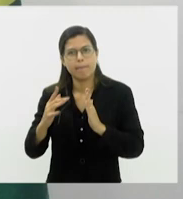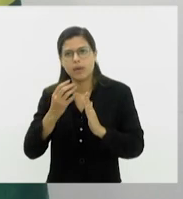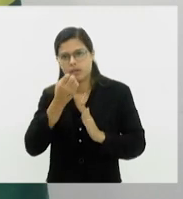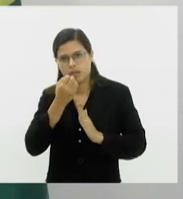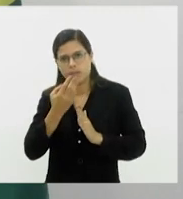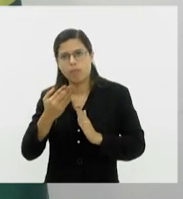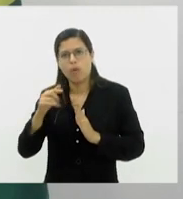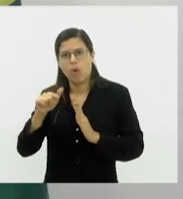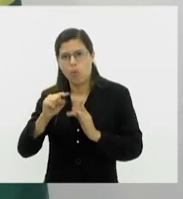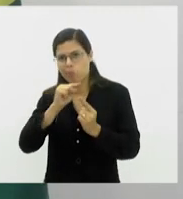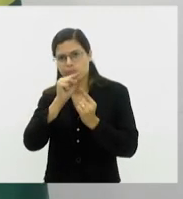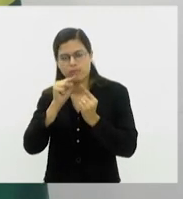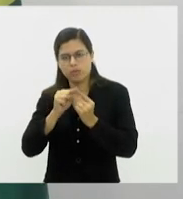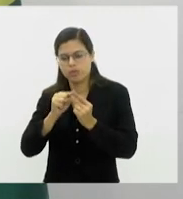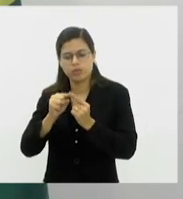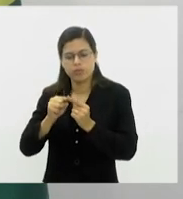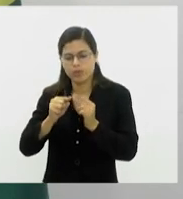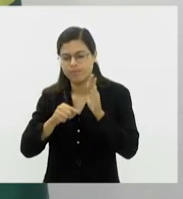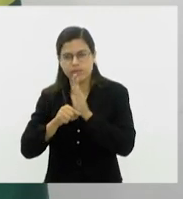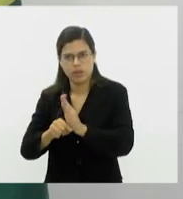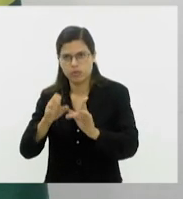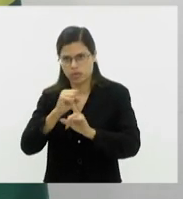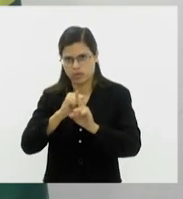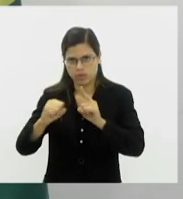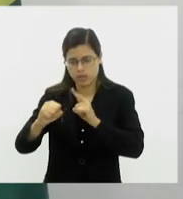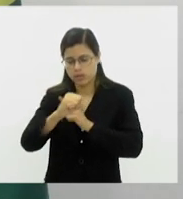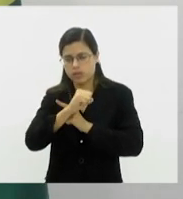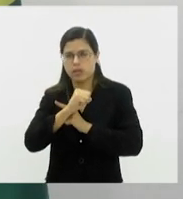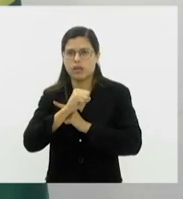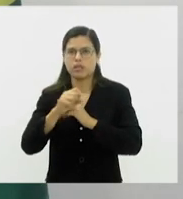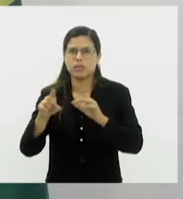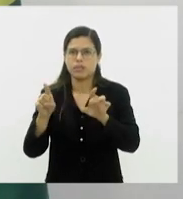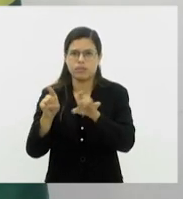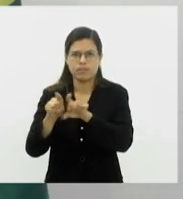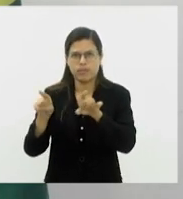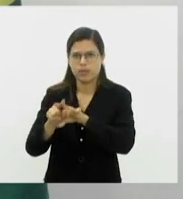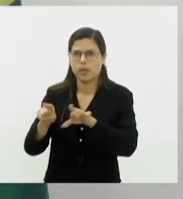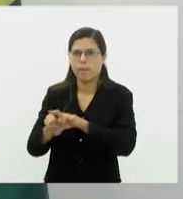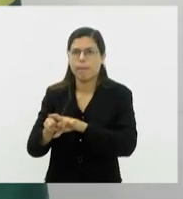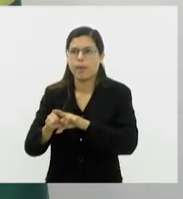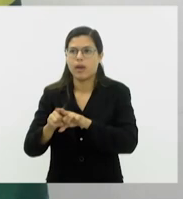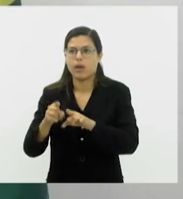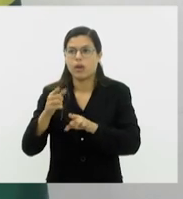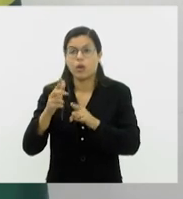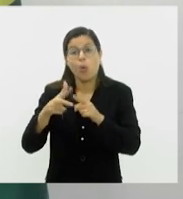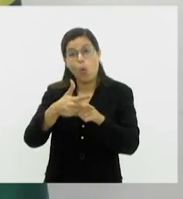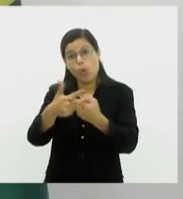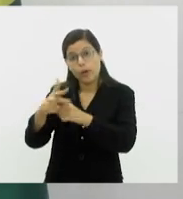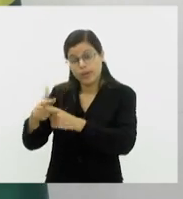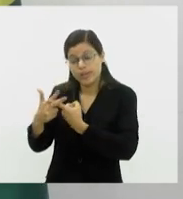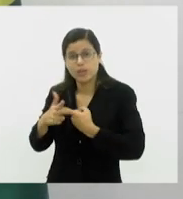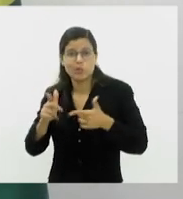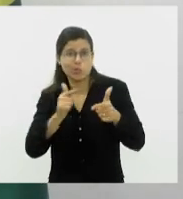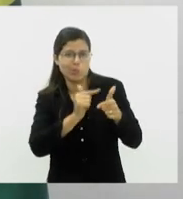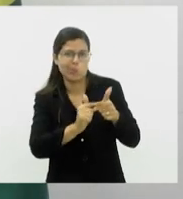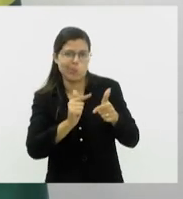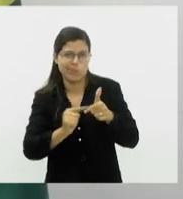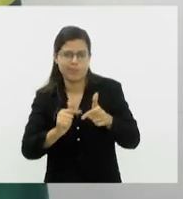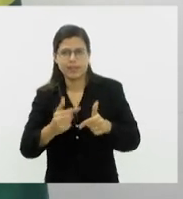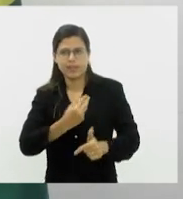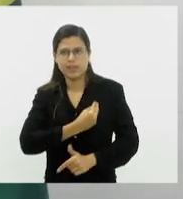prol da sociedade e também para que pudéssemos sanar ou ajudar a sanar muitos dos problemas